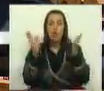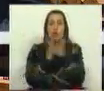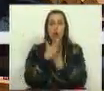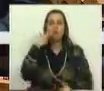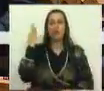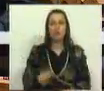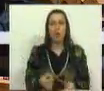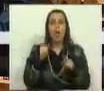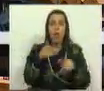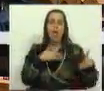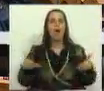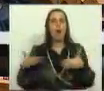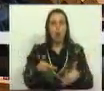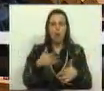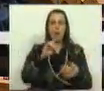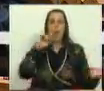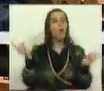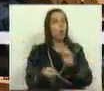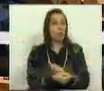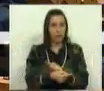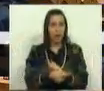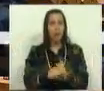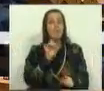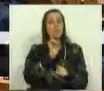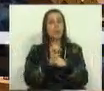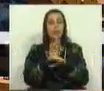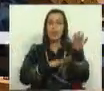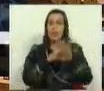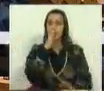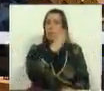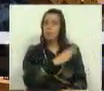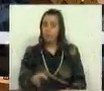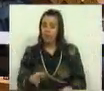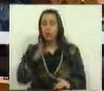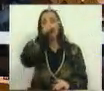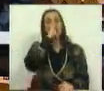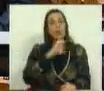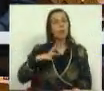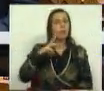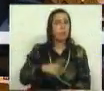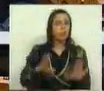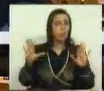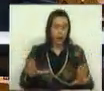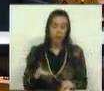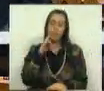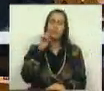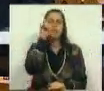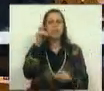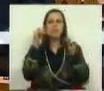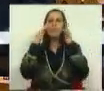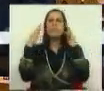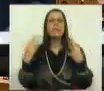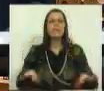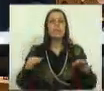aqui é uma orientação contrária àquilo que está a ser aplicado pelo Estado português. E a questão é muito